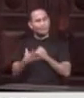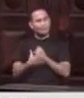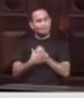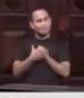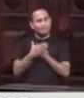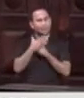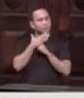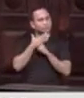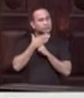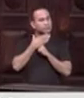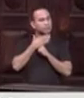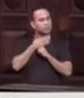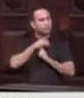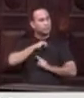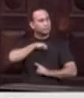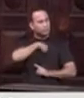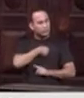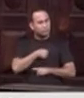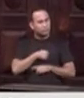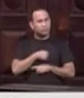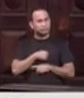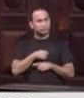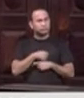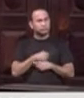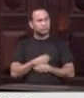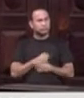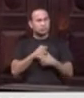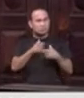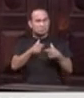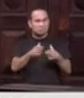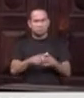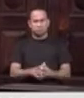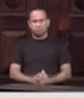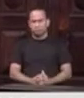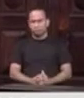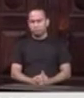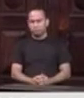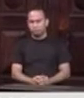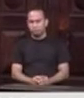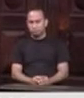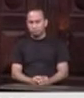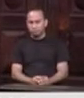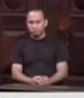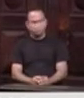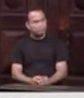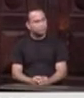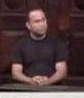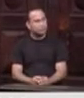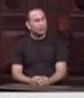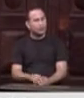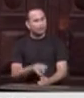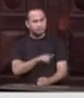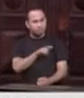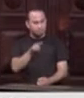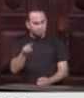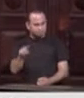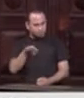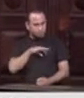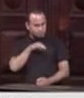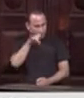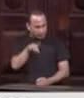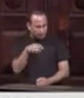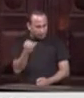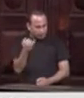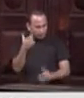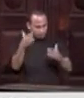dos fiscais nas barreiras. Muito bem. Aqueles policiais militares são necessários naquela